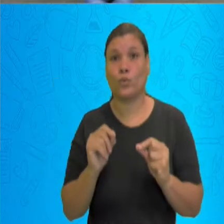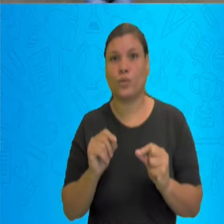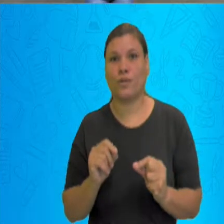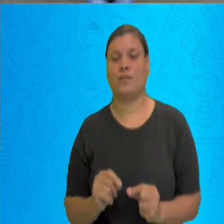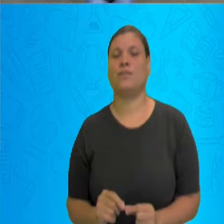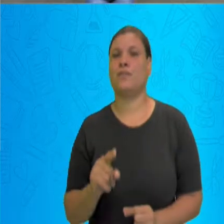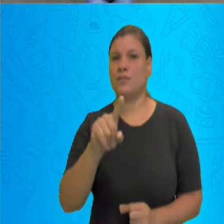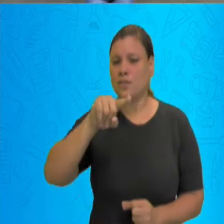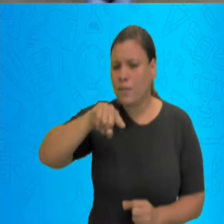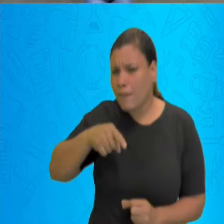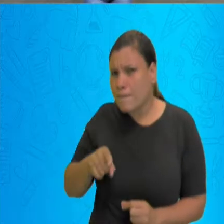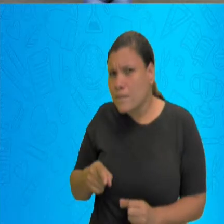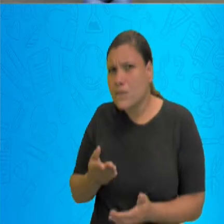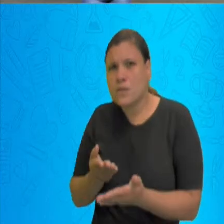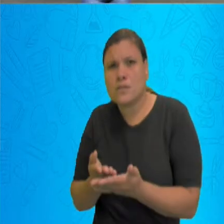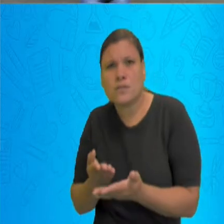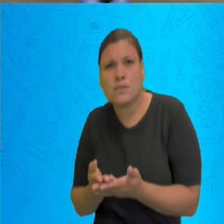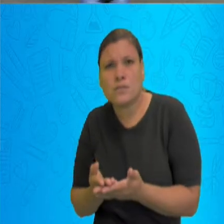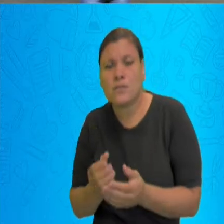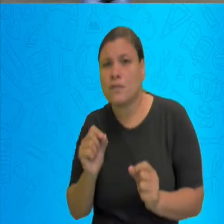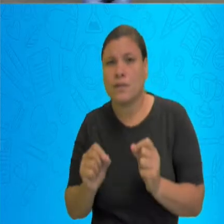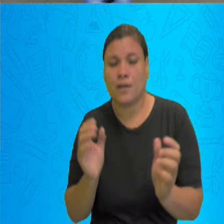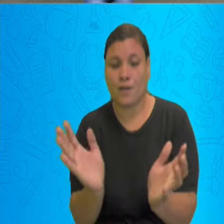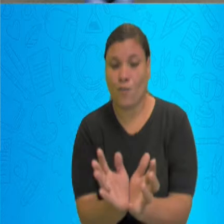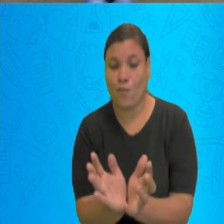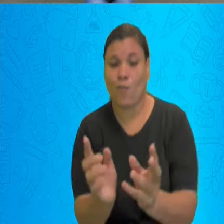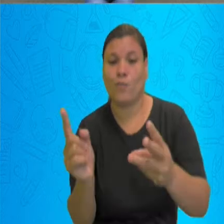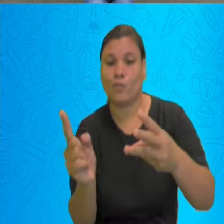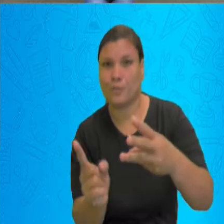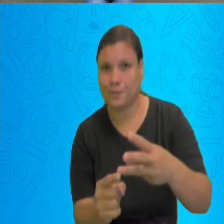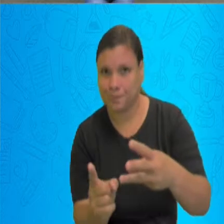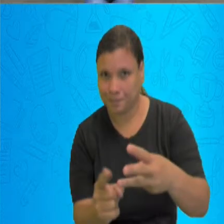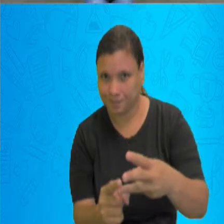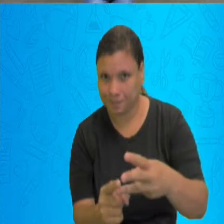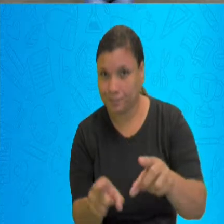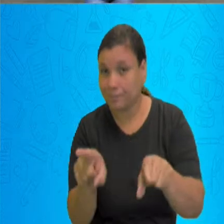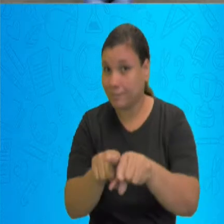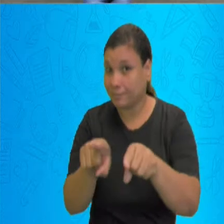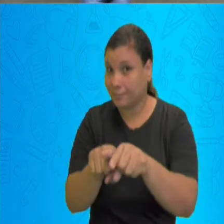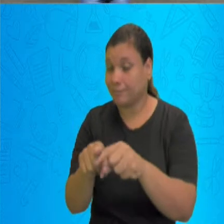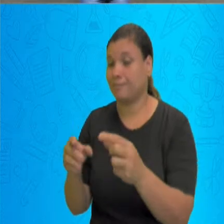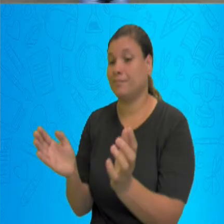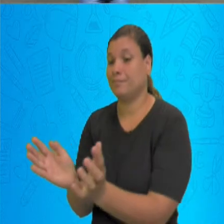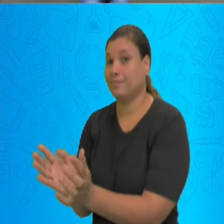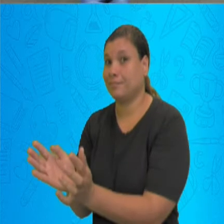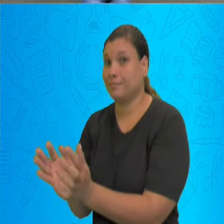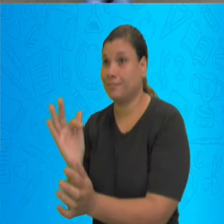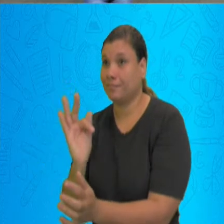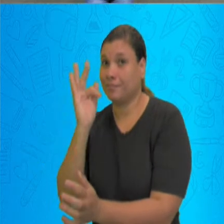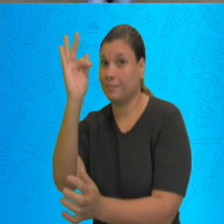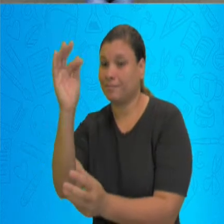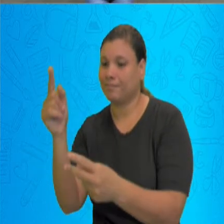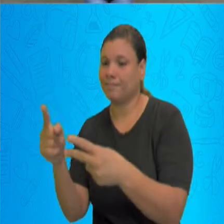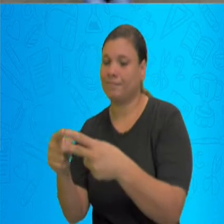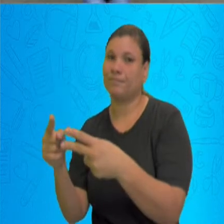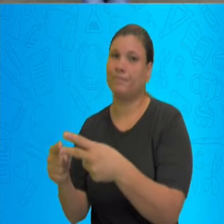que perfeito, futuro do presente e futuro do pretérito.